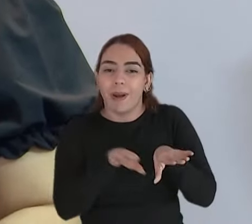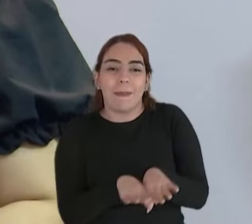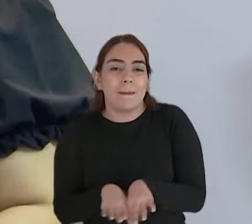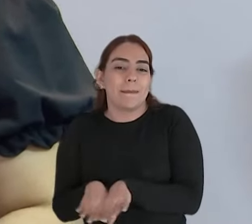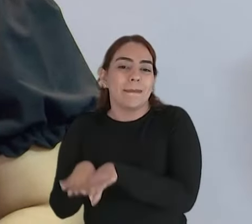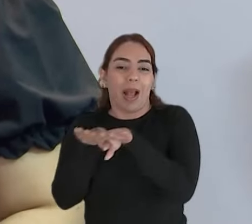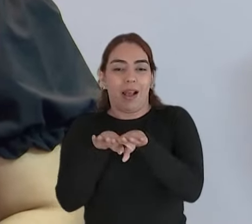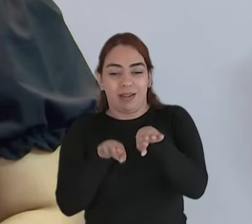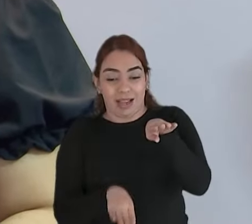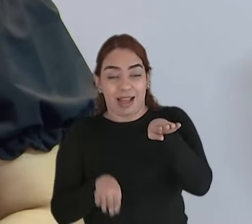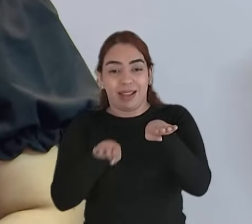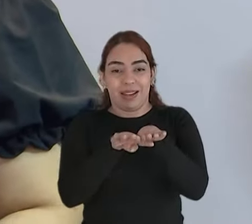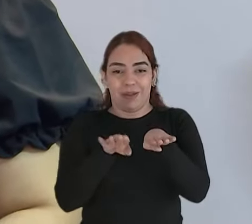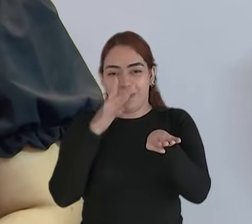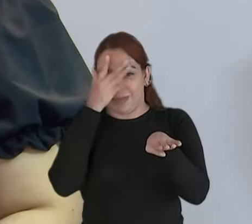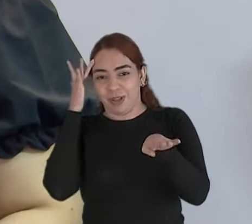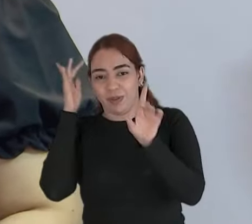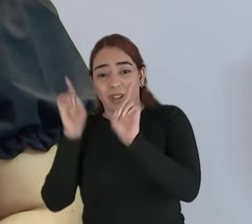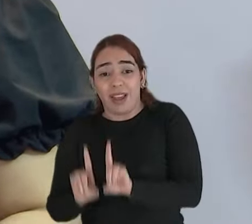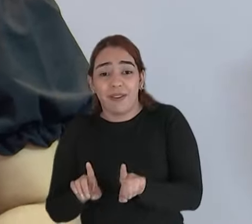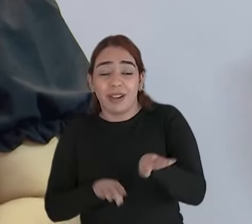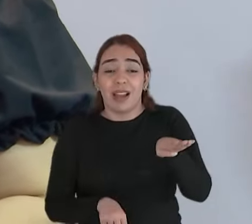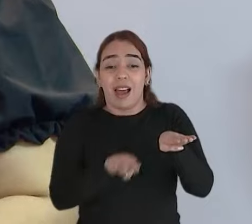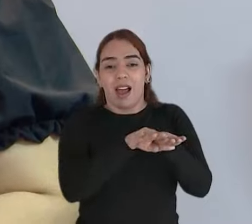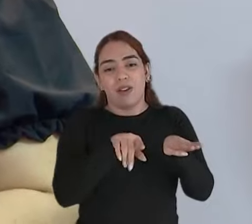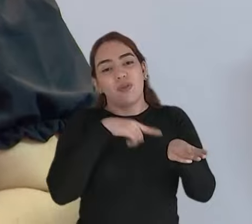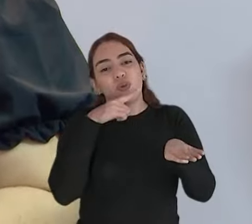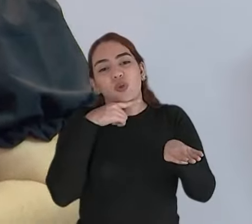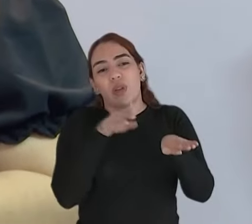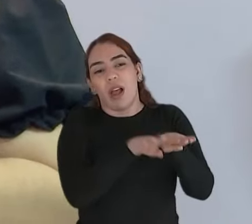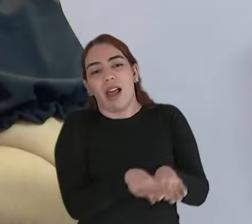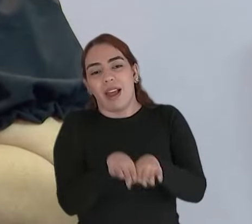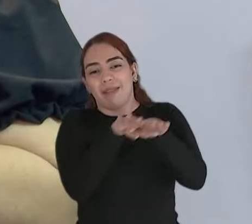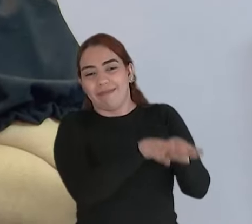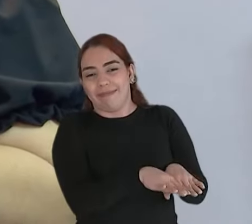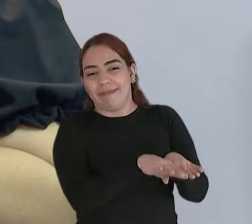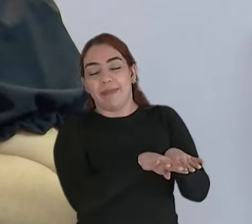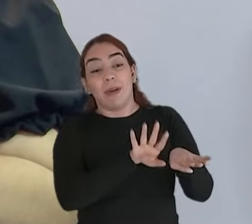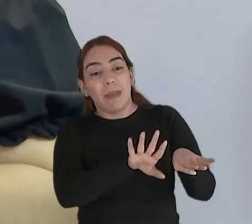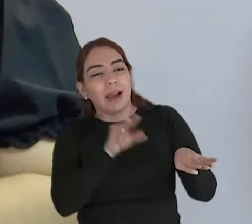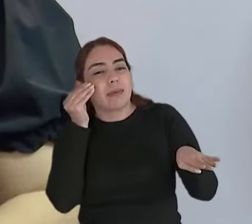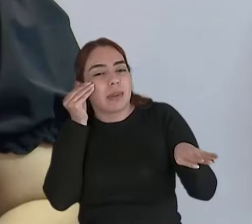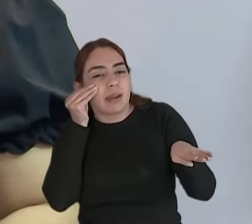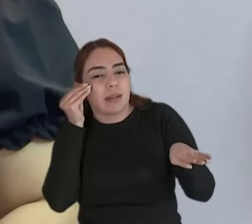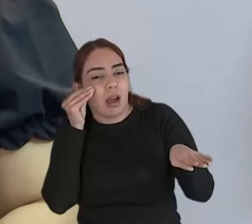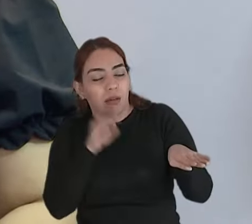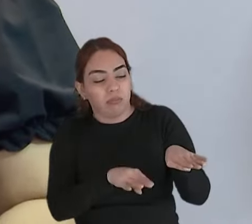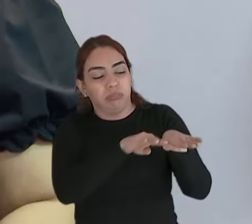A pessoa com deficiência, ela nunca vai estar dentro do padrão. Mas a gente pode trabalhar para ficar o mais próximo do padrão possível. É mais fácil